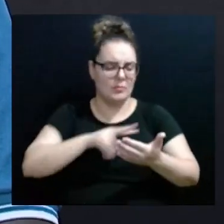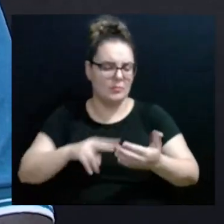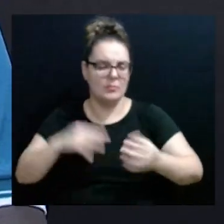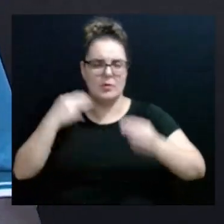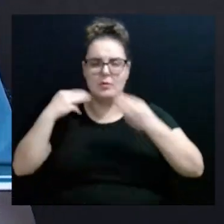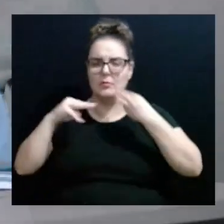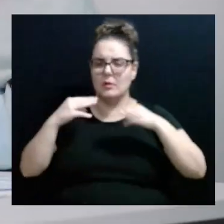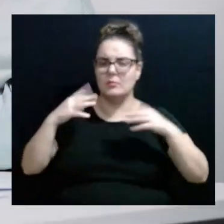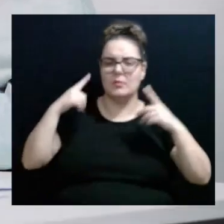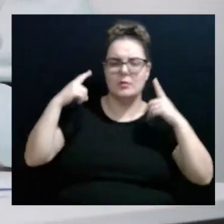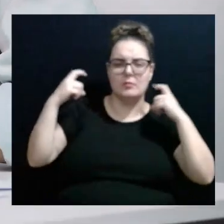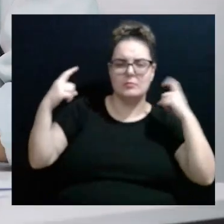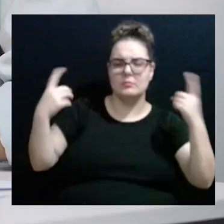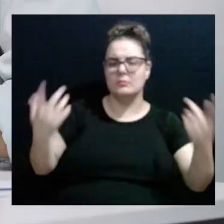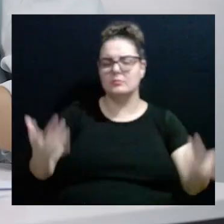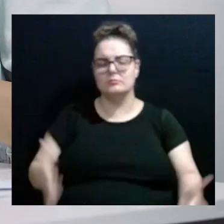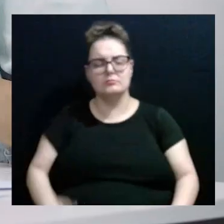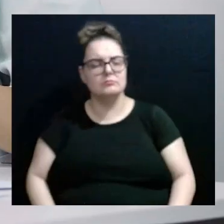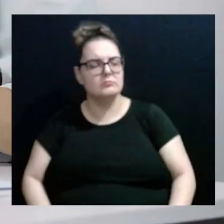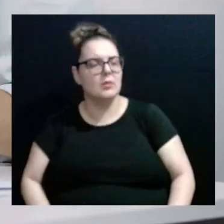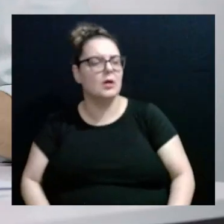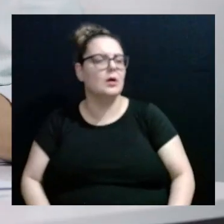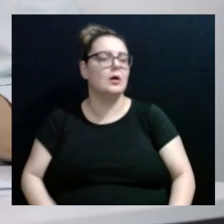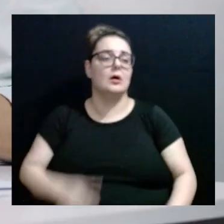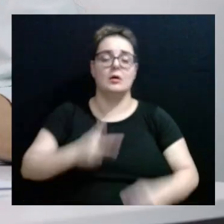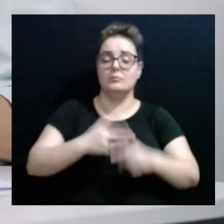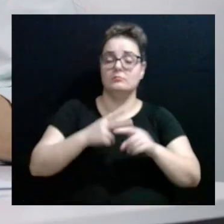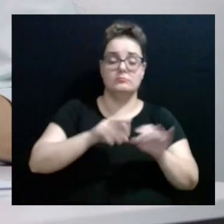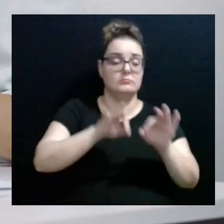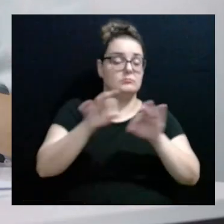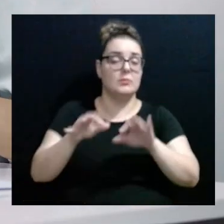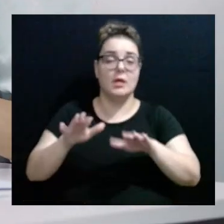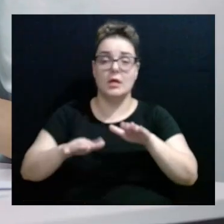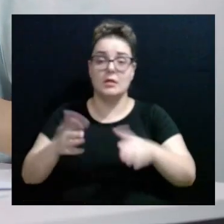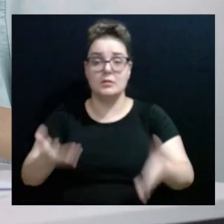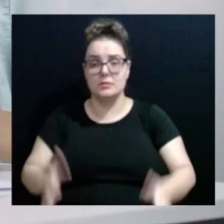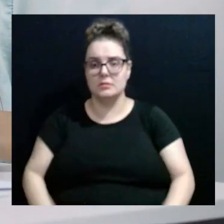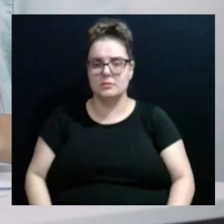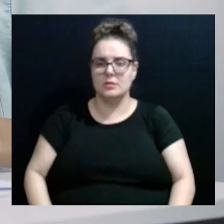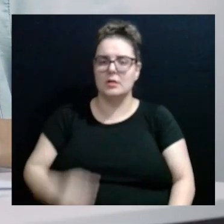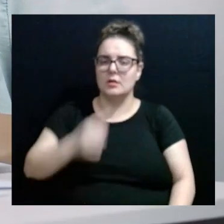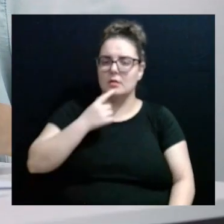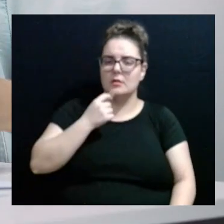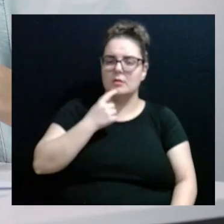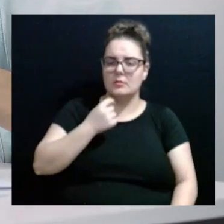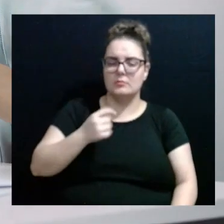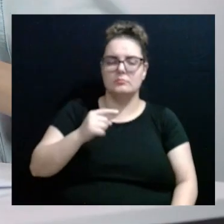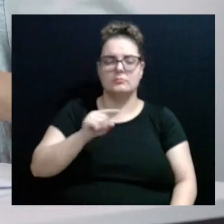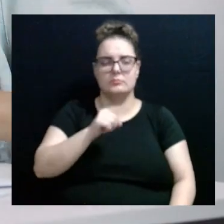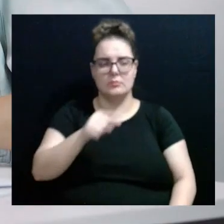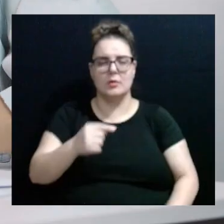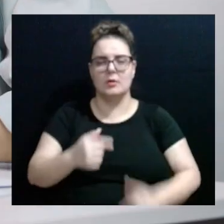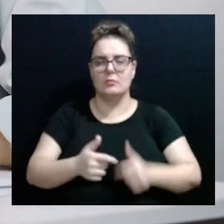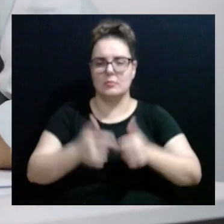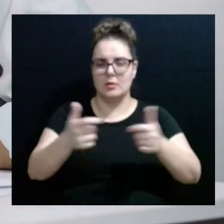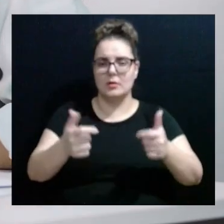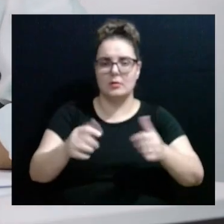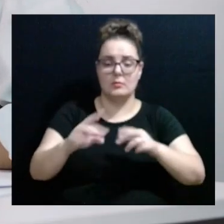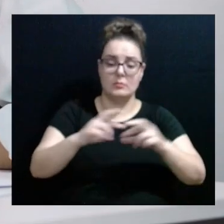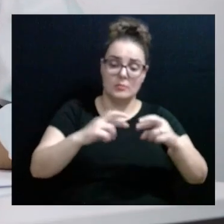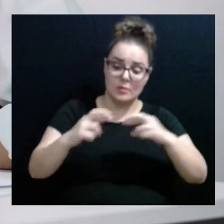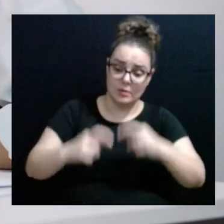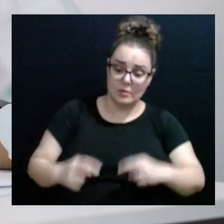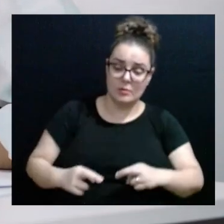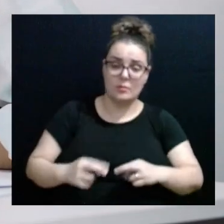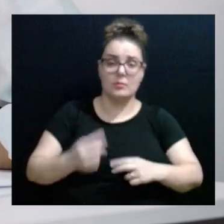um bom livro, uma música, ver, às vezes, assistir uma série. E, principalmente, de repente, pegar o feriado prolongado para olhar o